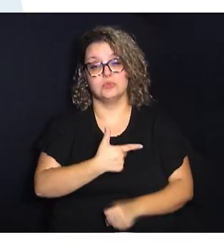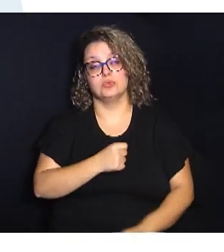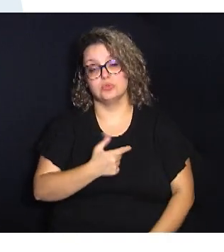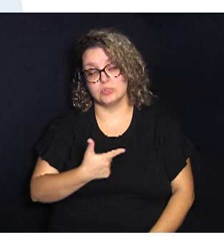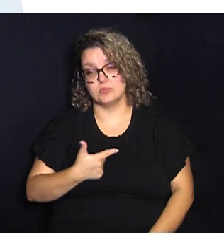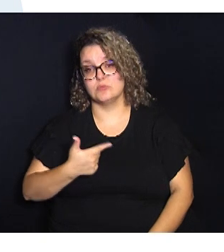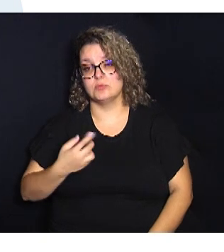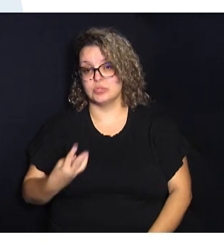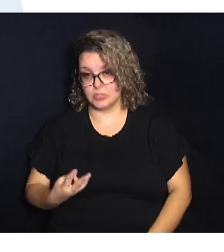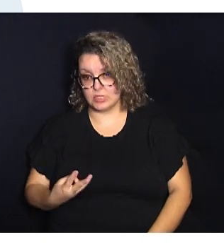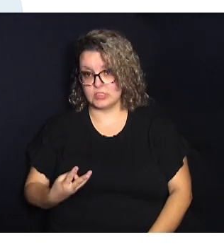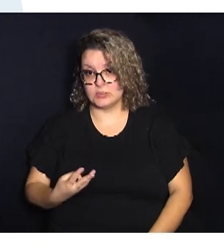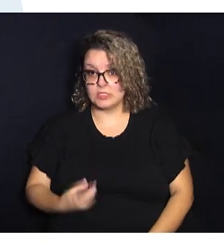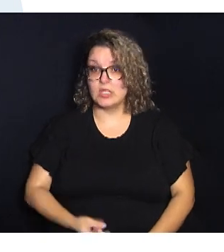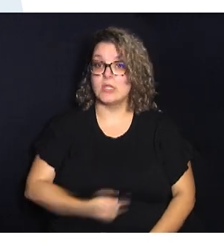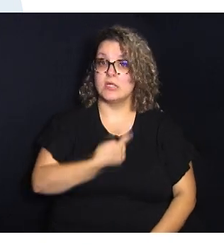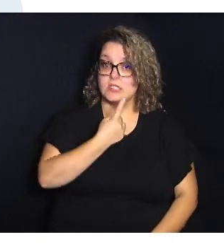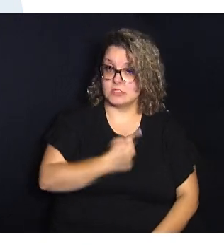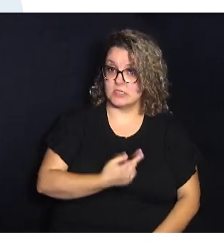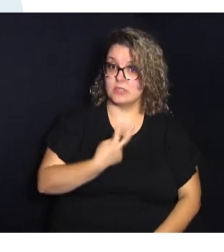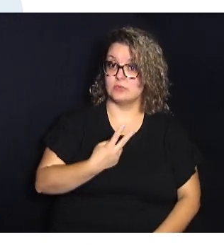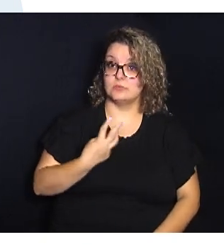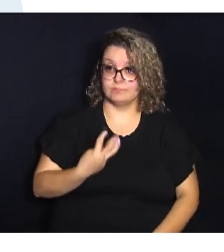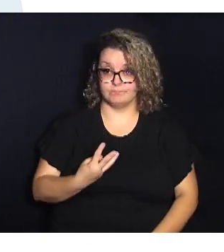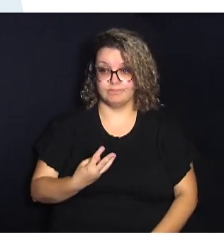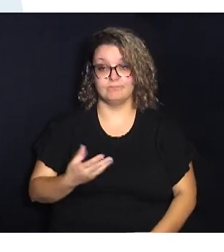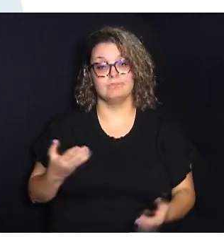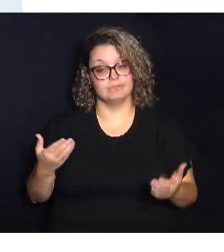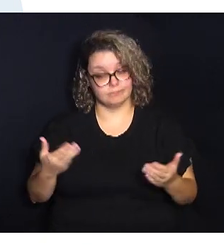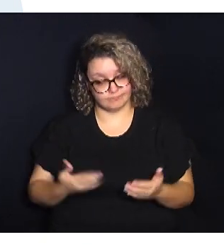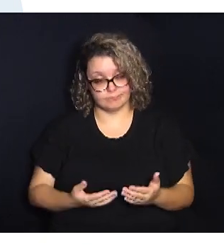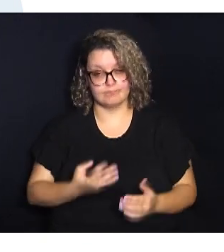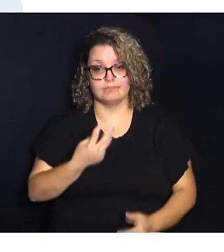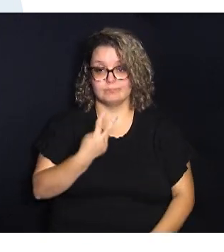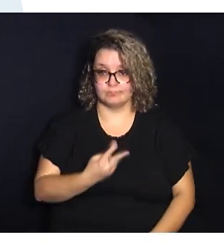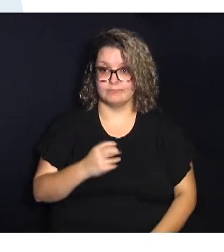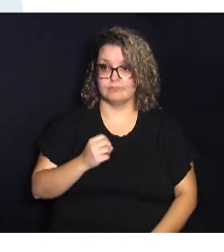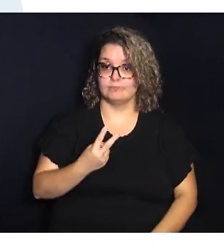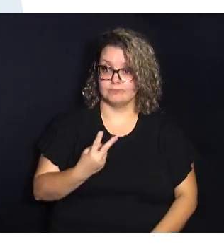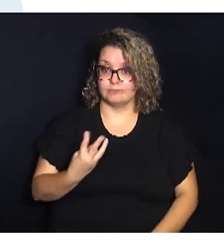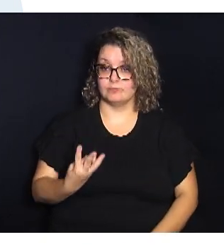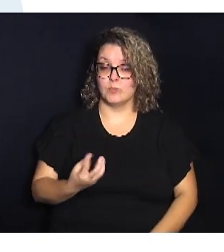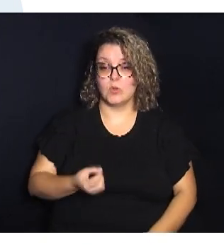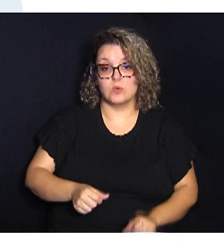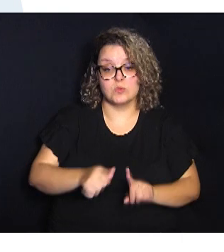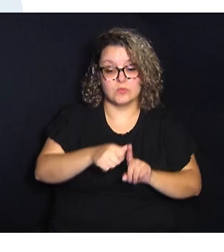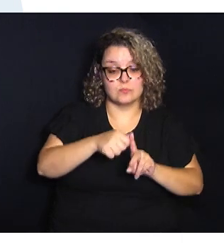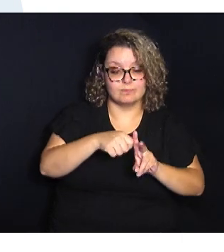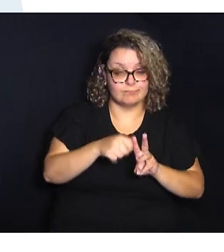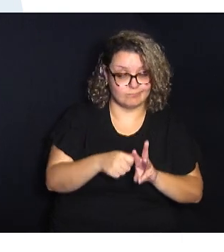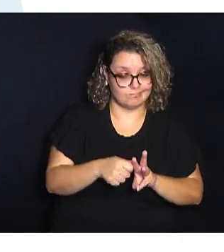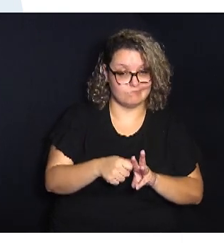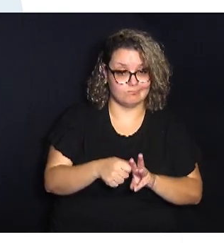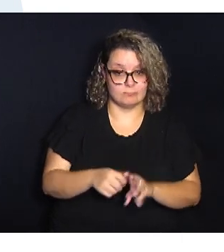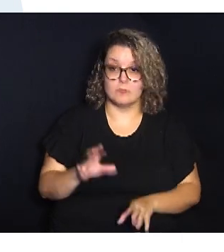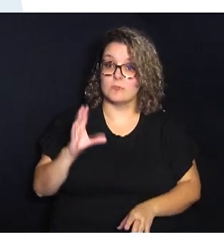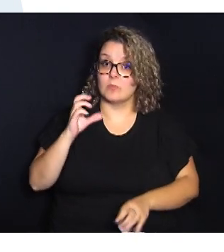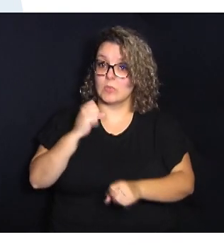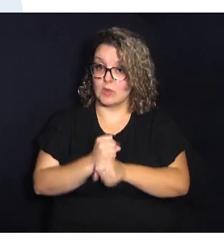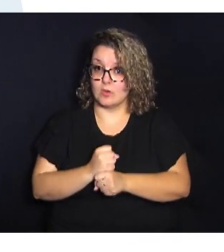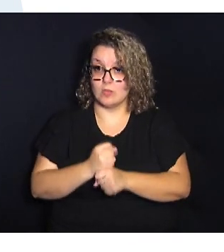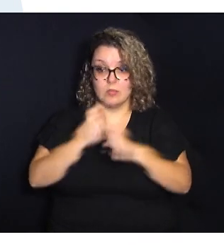registros de violência no ano passado e 123 casos nos primeiros 3 meses de